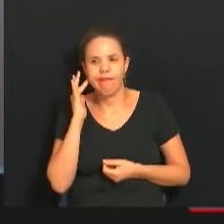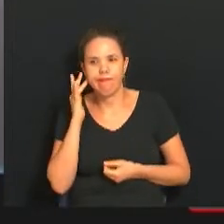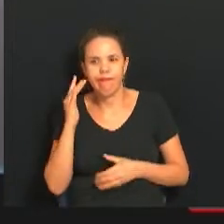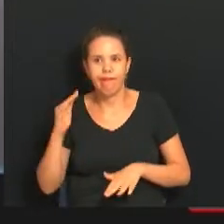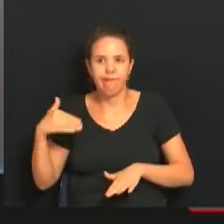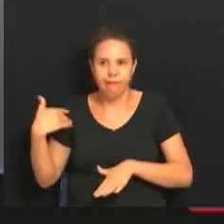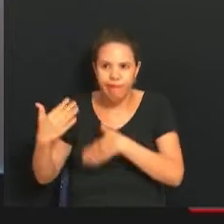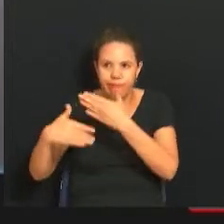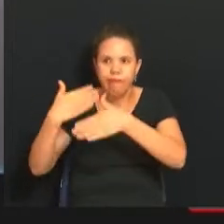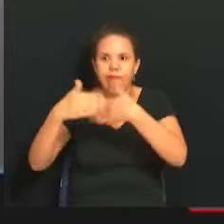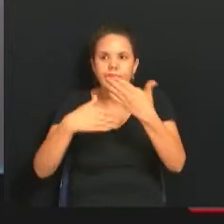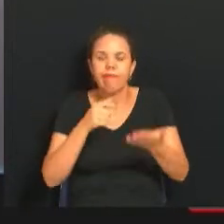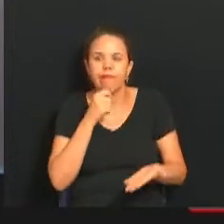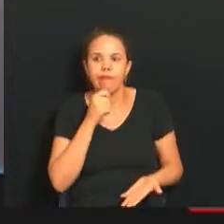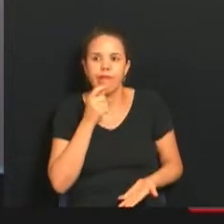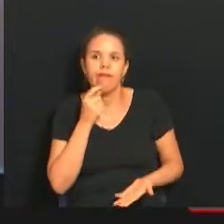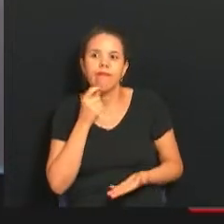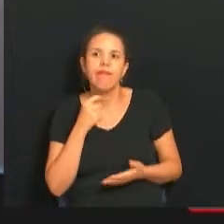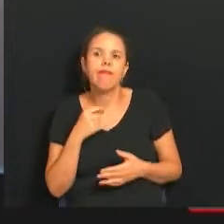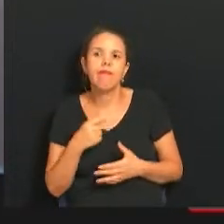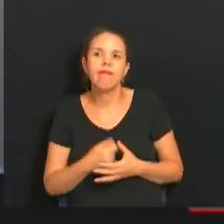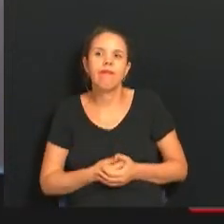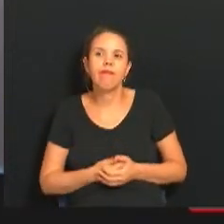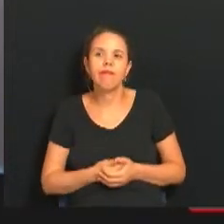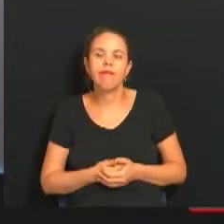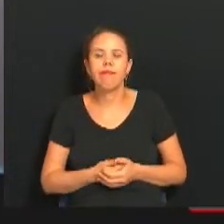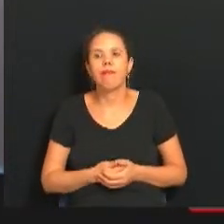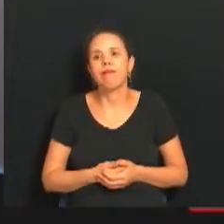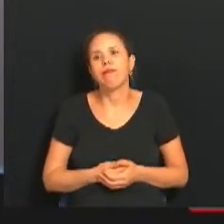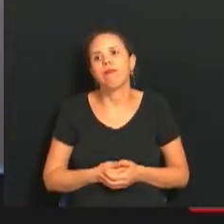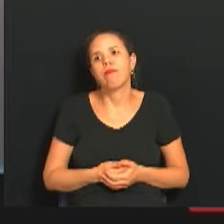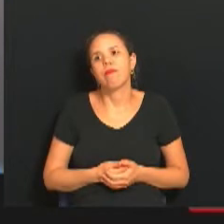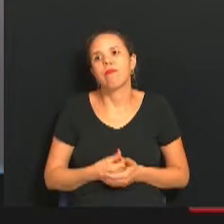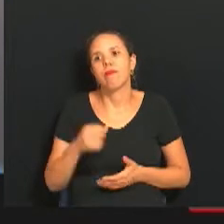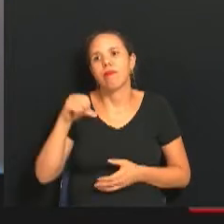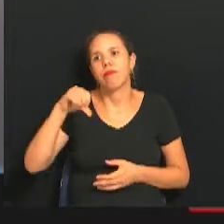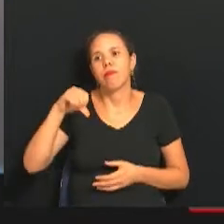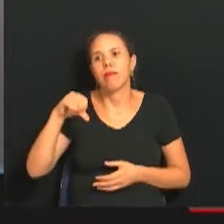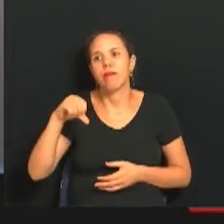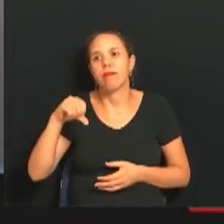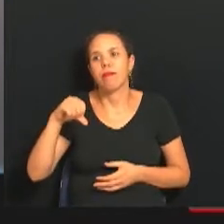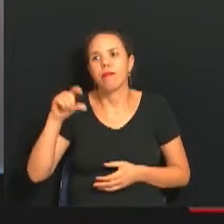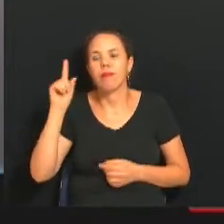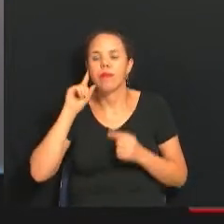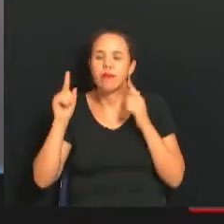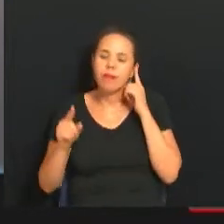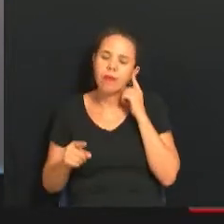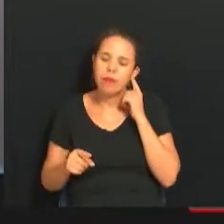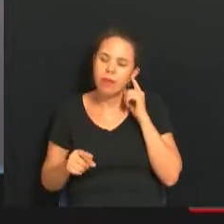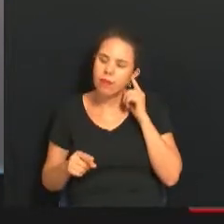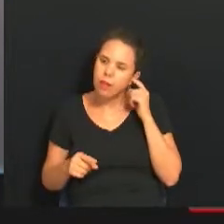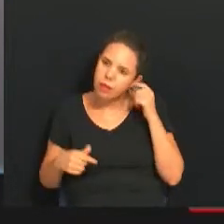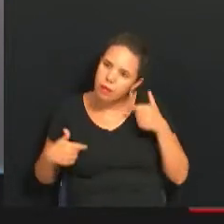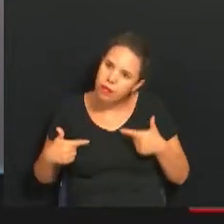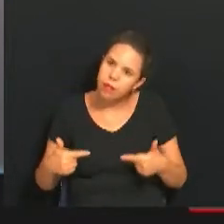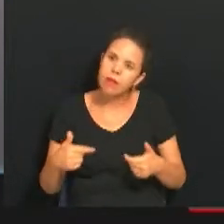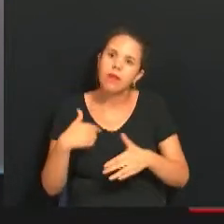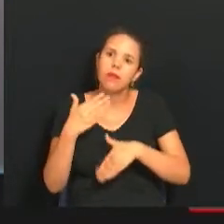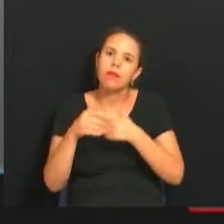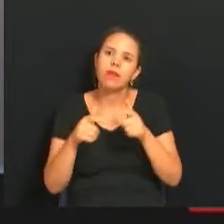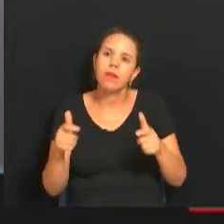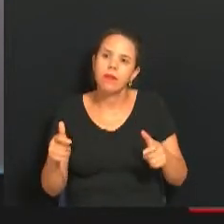medida em que a gente vai avançando aí nos 9 dias, né, da guerra, o avanço, né,